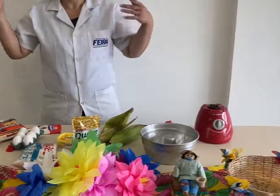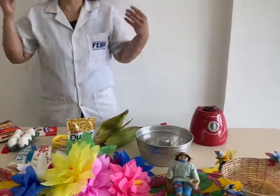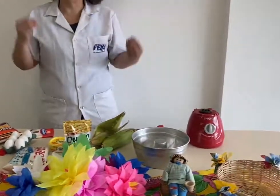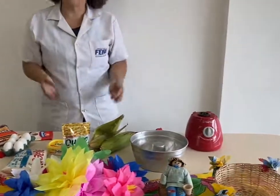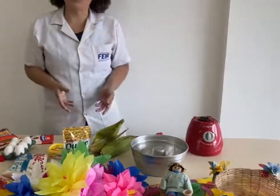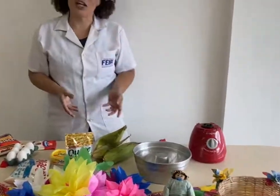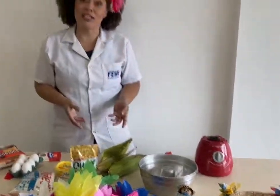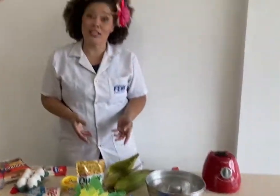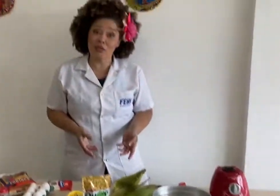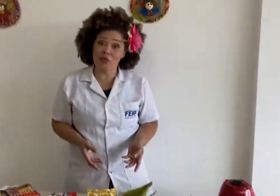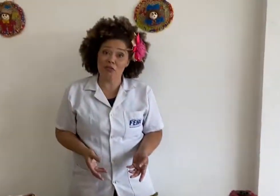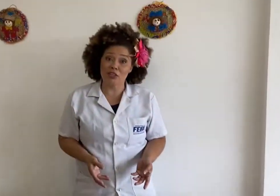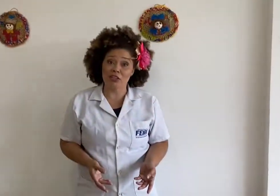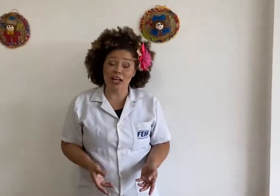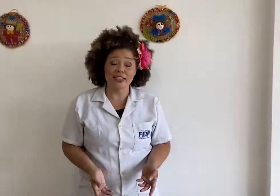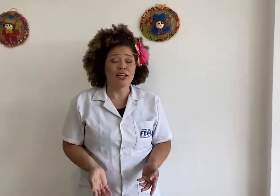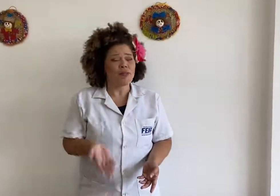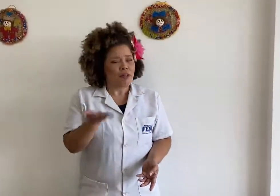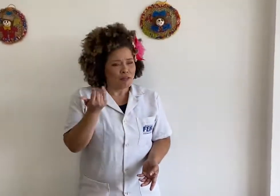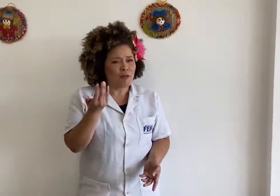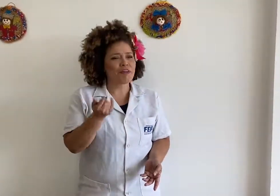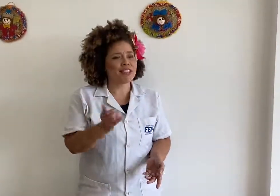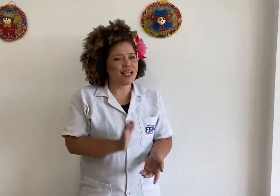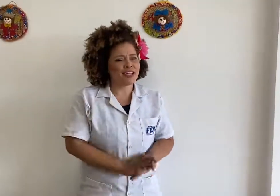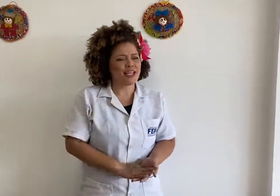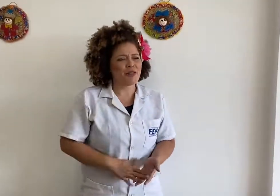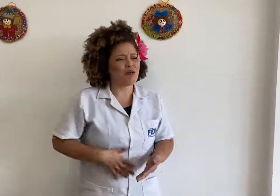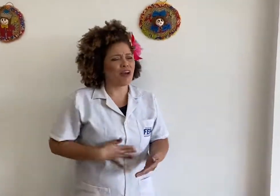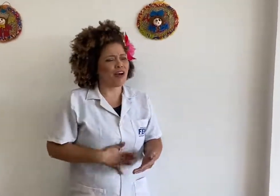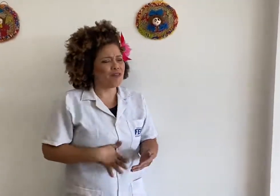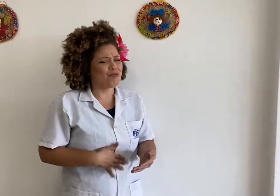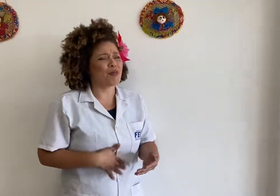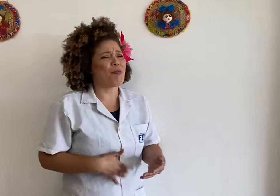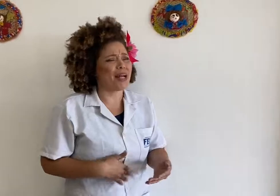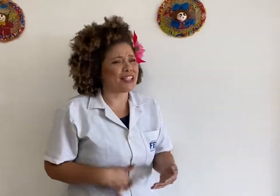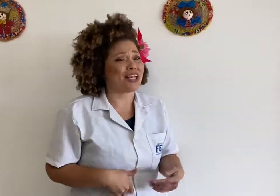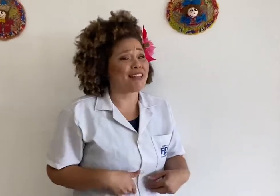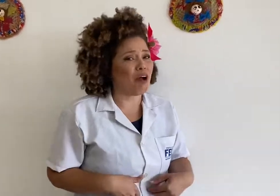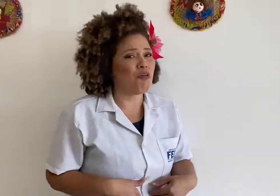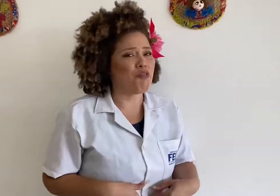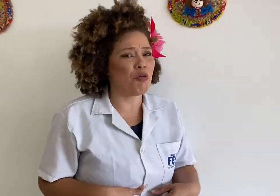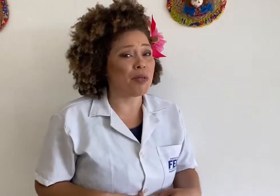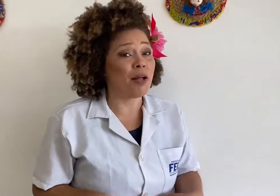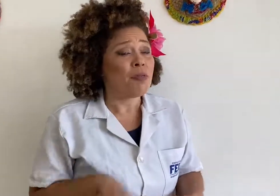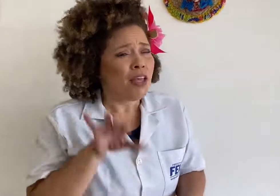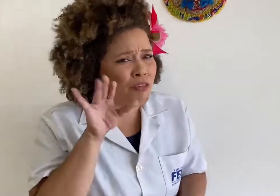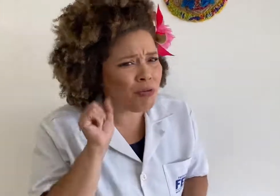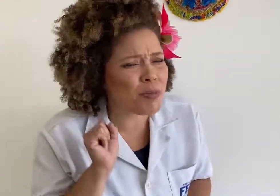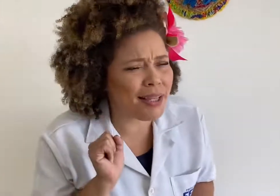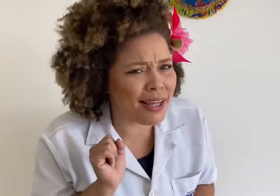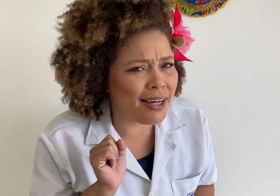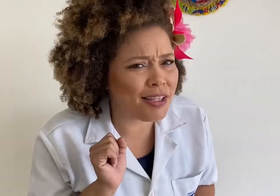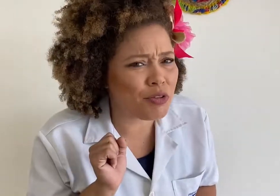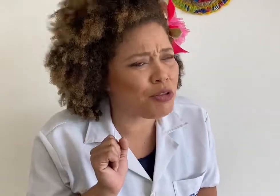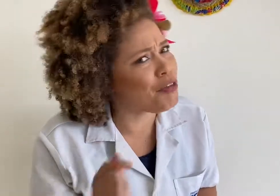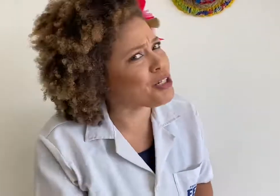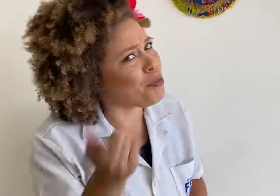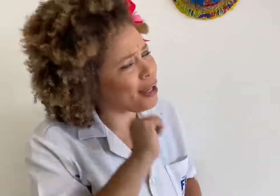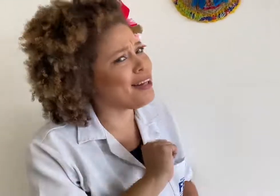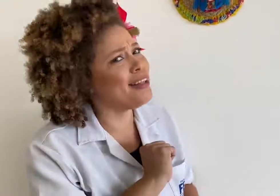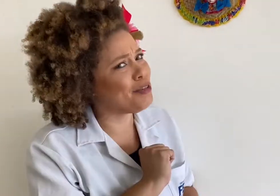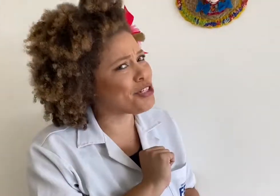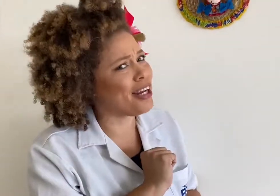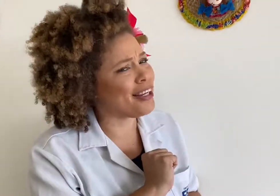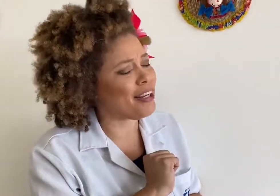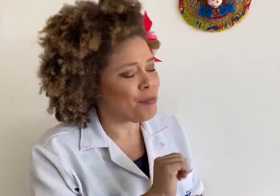massa, convencionais e não convencionais, vamos fazer essa receita porque, ó, Pro Maria já tá com fome, né? E vamos matar Anderson de inveja